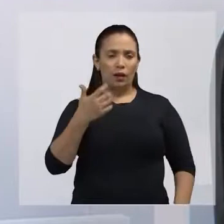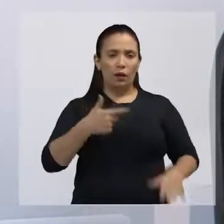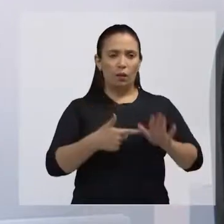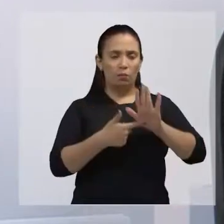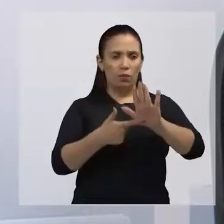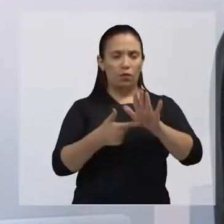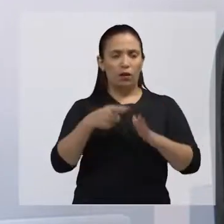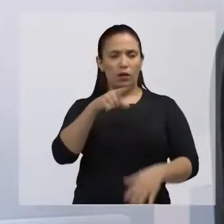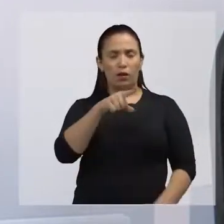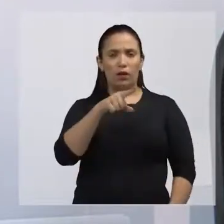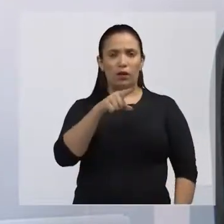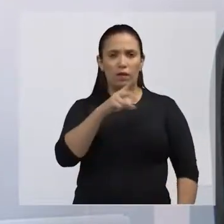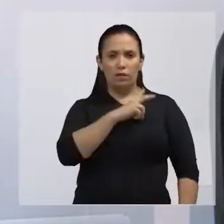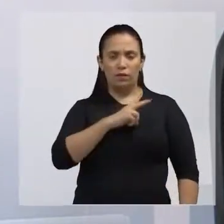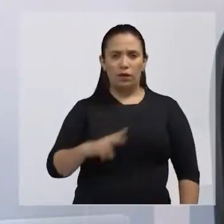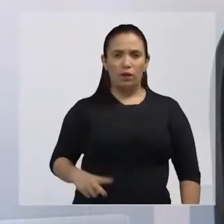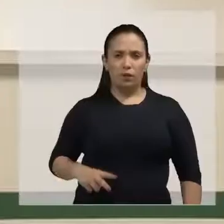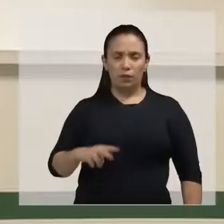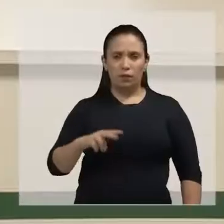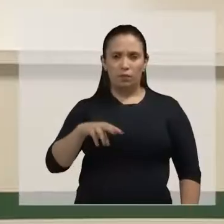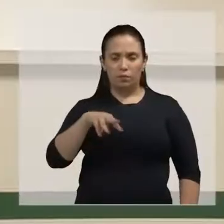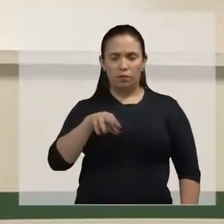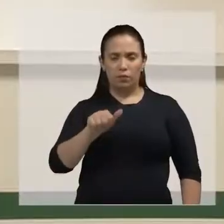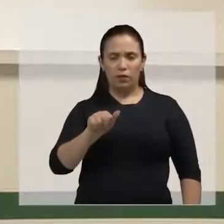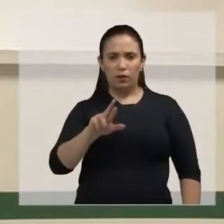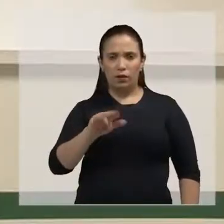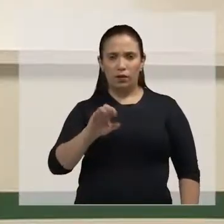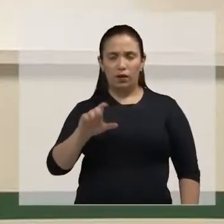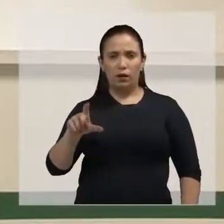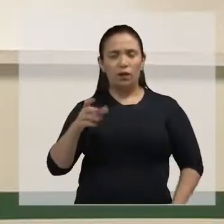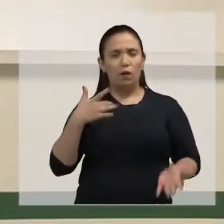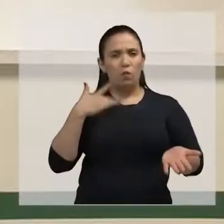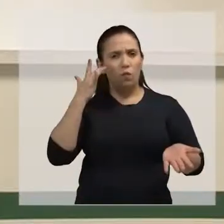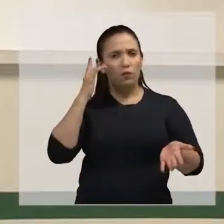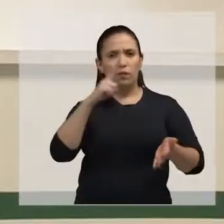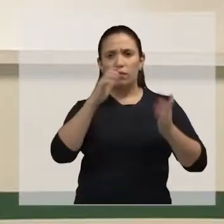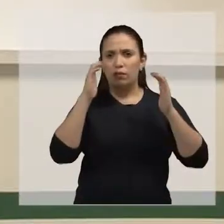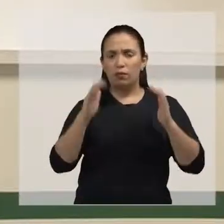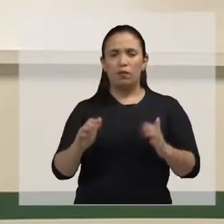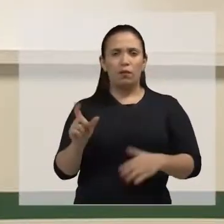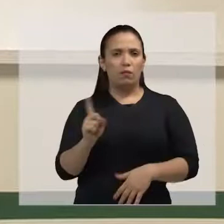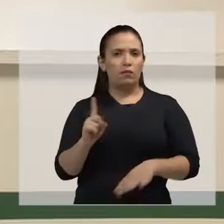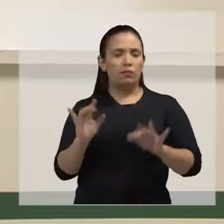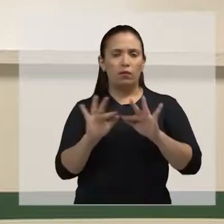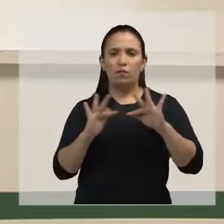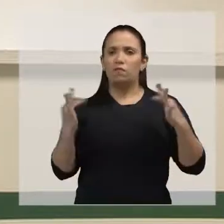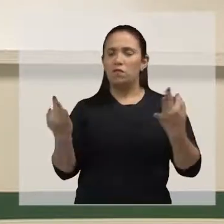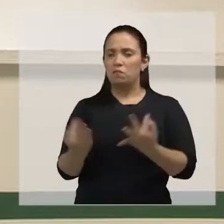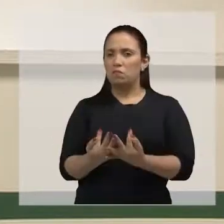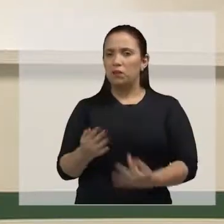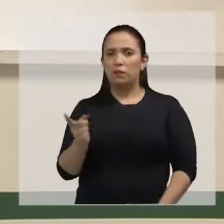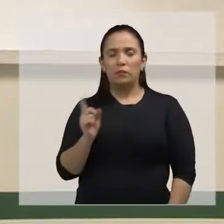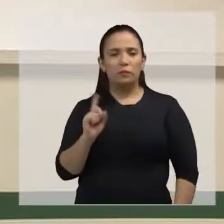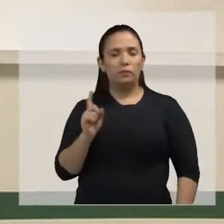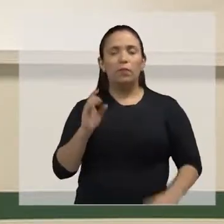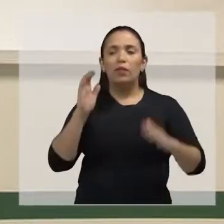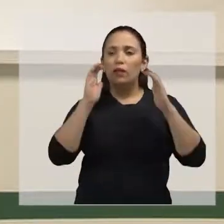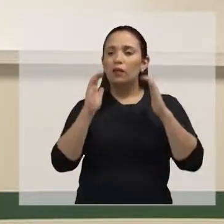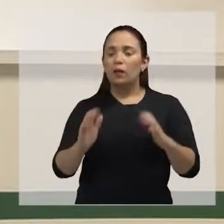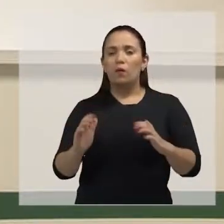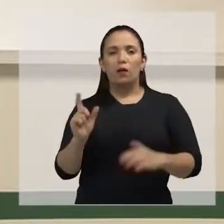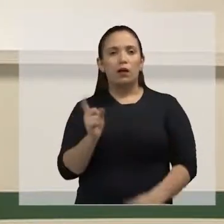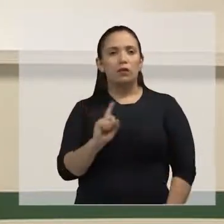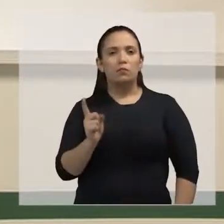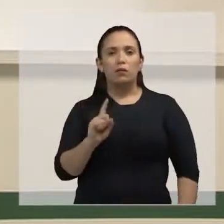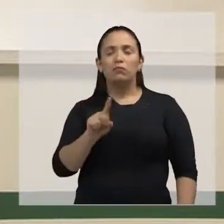Não respeitaram. Contra a intervenção. Para mim, eles não respeitaram a família. Não, eu concordo com você. E não respeitaram a família e não respeitaram